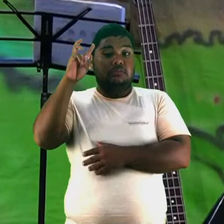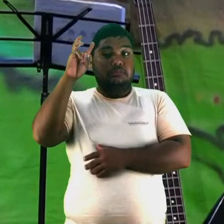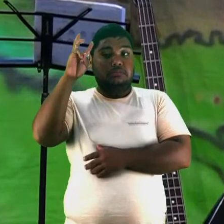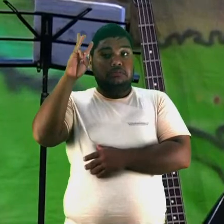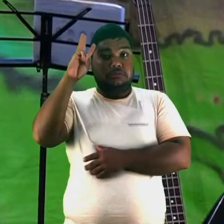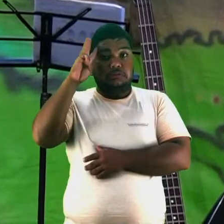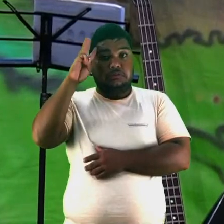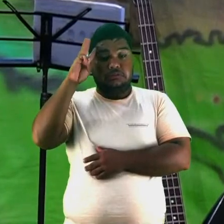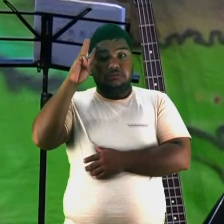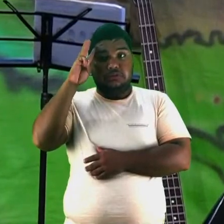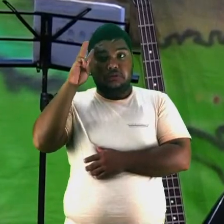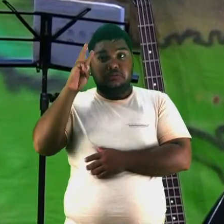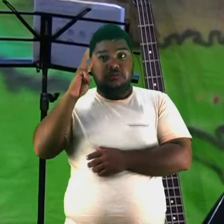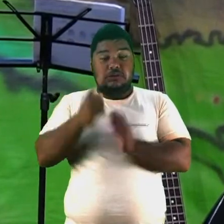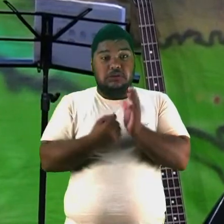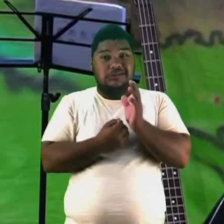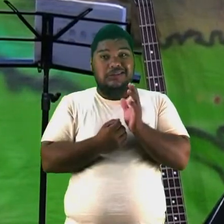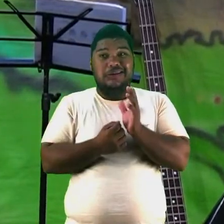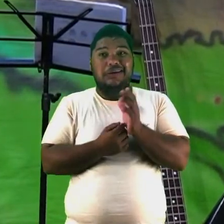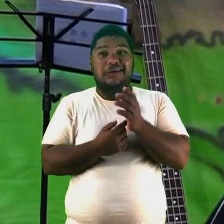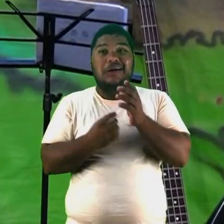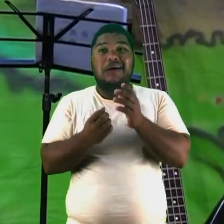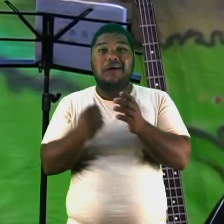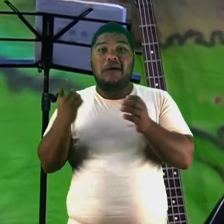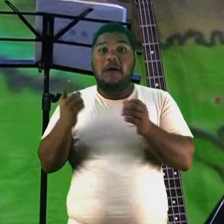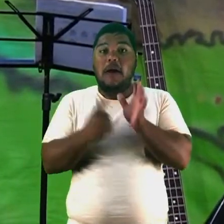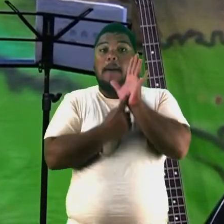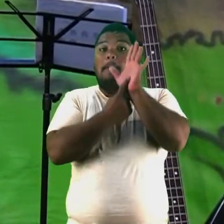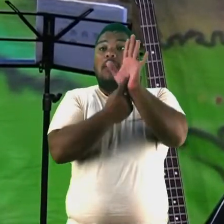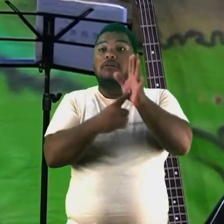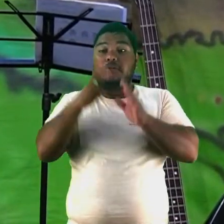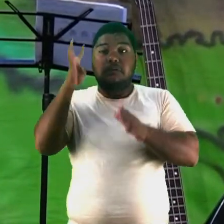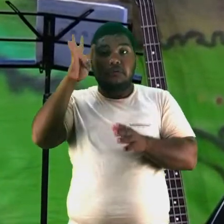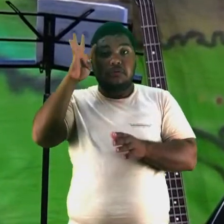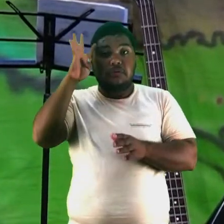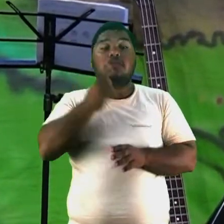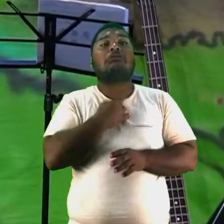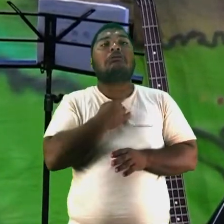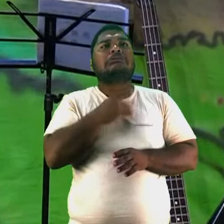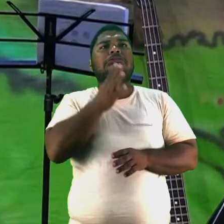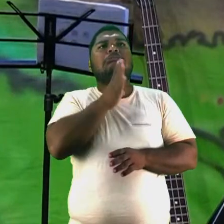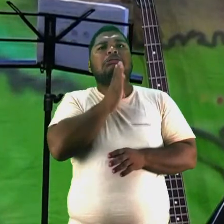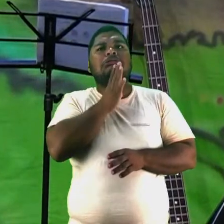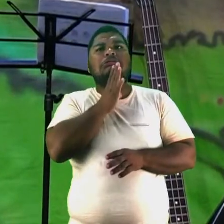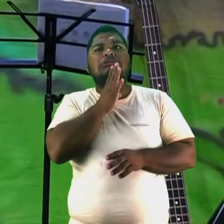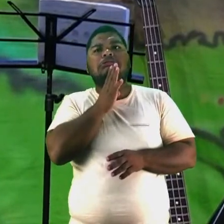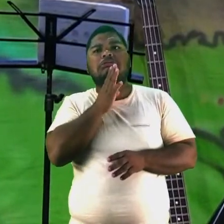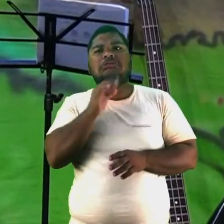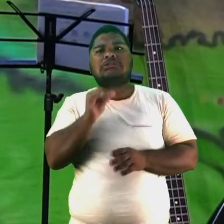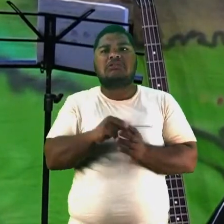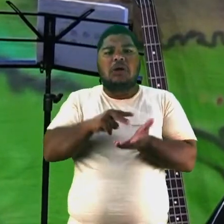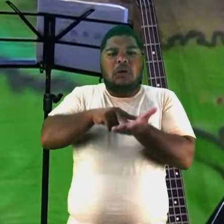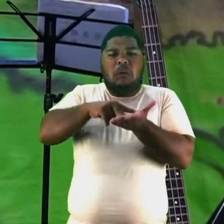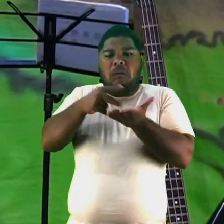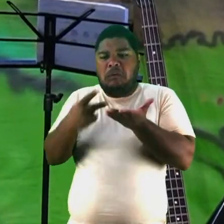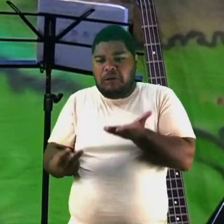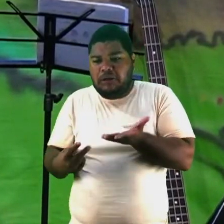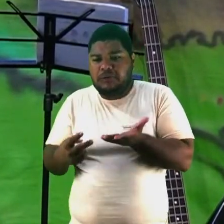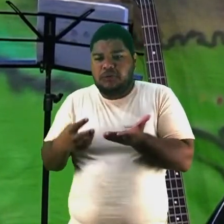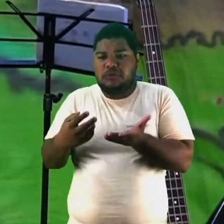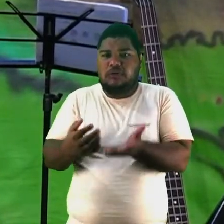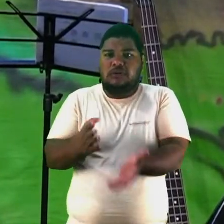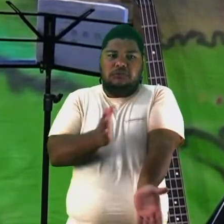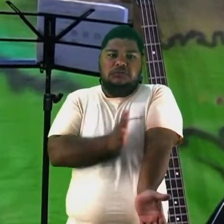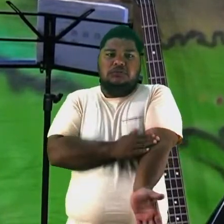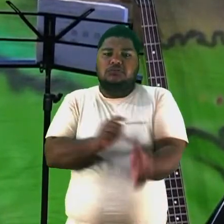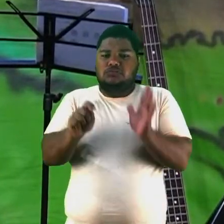na quarta, às vezes naquela semana não aparecia. Eu já entendi o que tinha acontecido. Teve uma recaída, usou droga, e ele foi para a